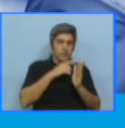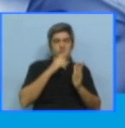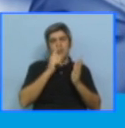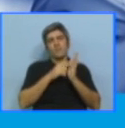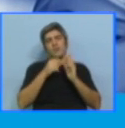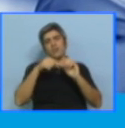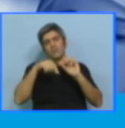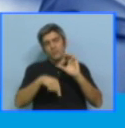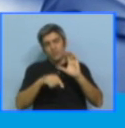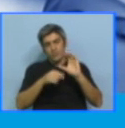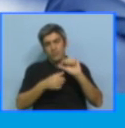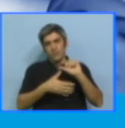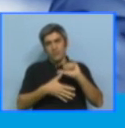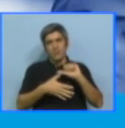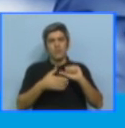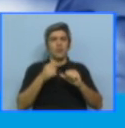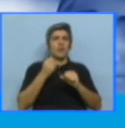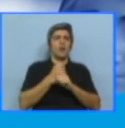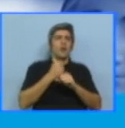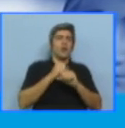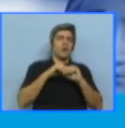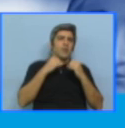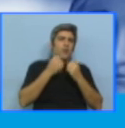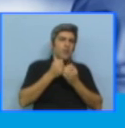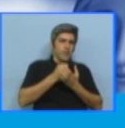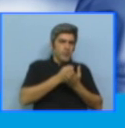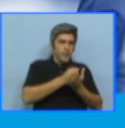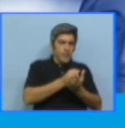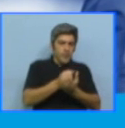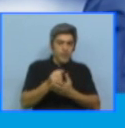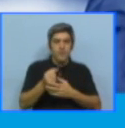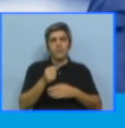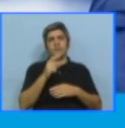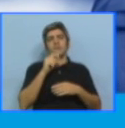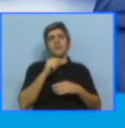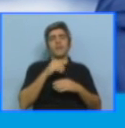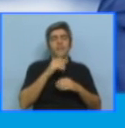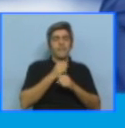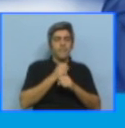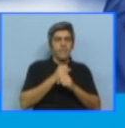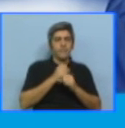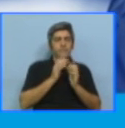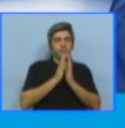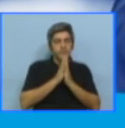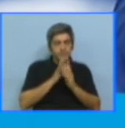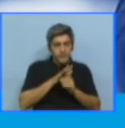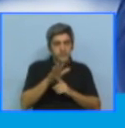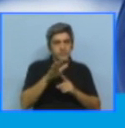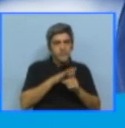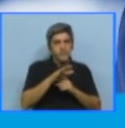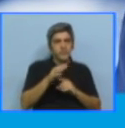Latina, em obras sociais, mas eu diria mais até em trabalho de evangelização, trabalho